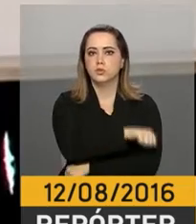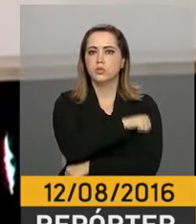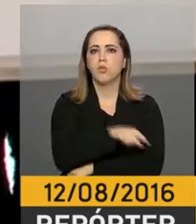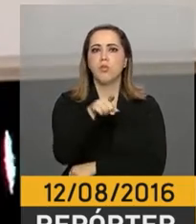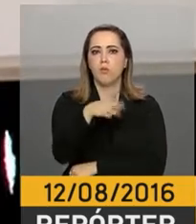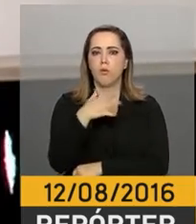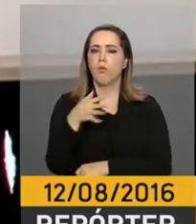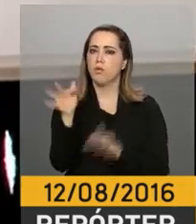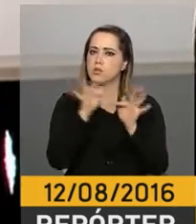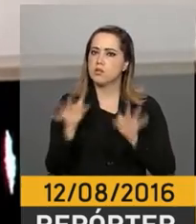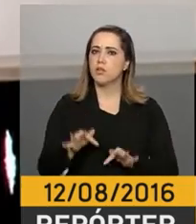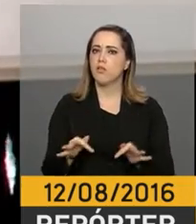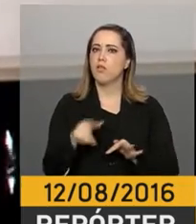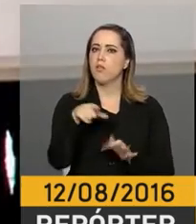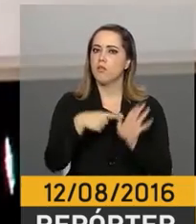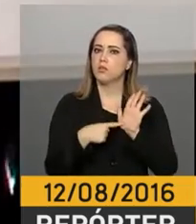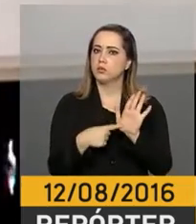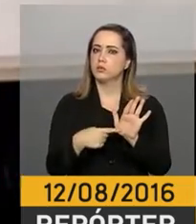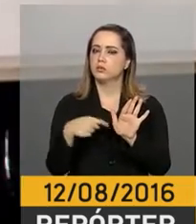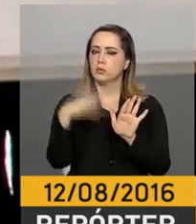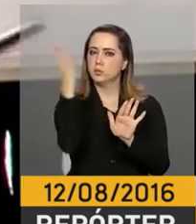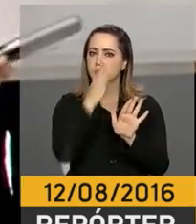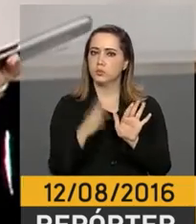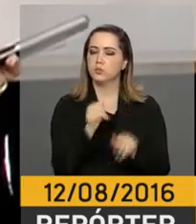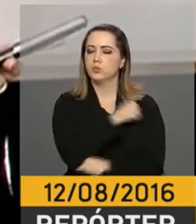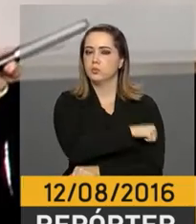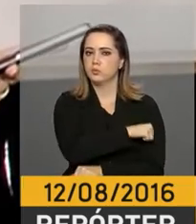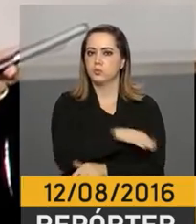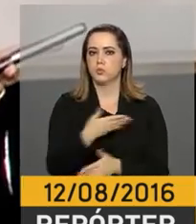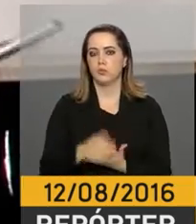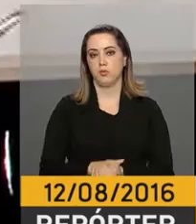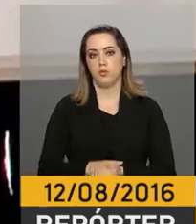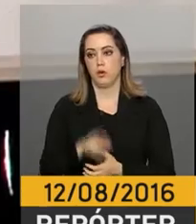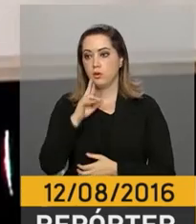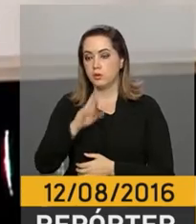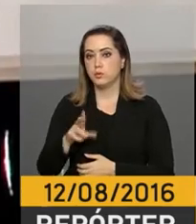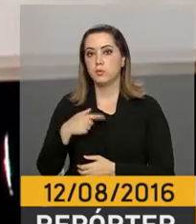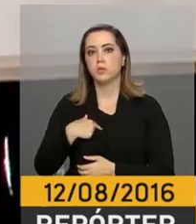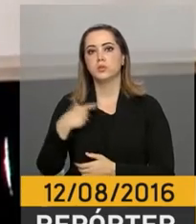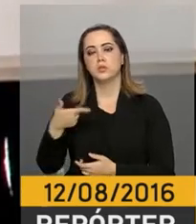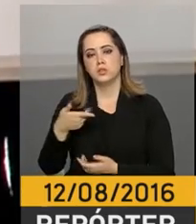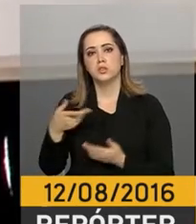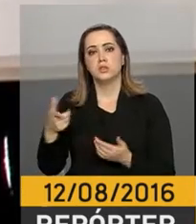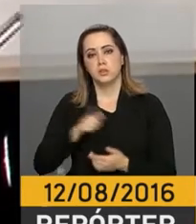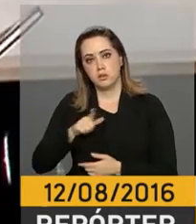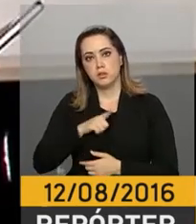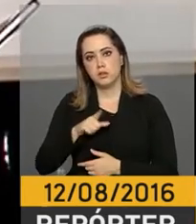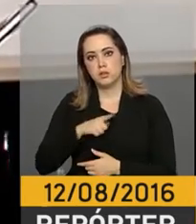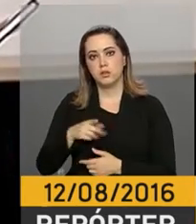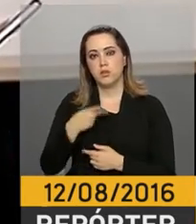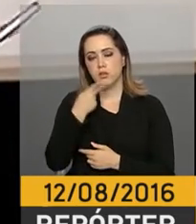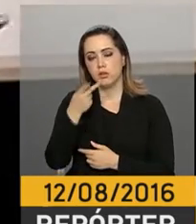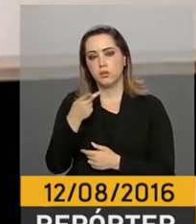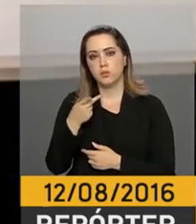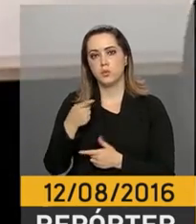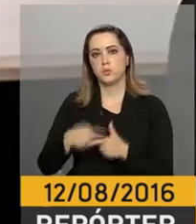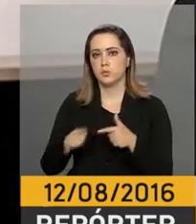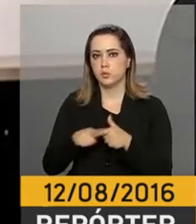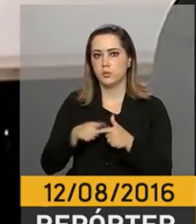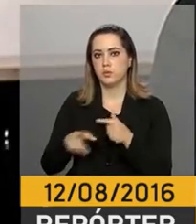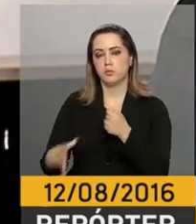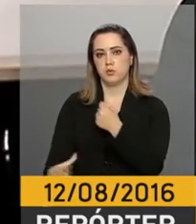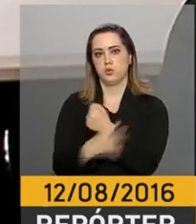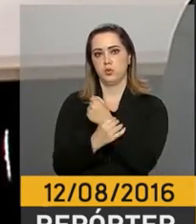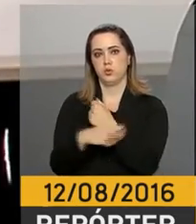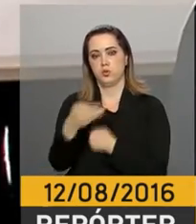mundo inteiro? Eu lhe diria que aqui no Brasil e aqui no Rio de Janeiro nós temos problemas de segurança pública, passamos imagem, mas veja bem, o Brasil